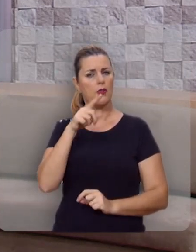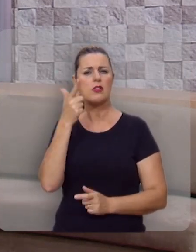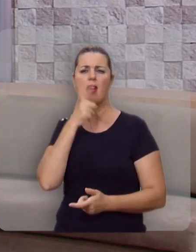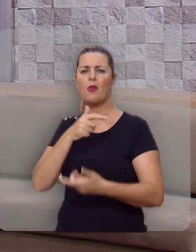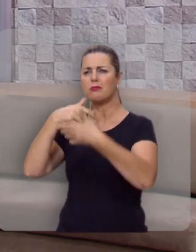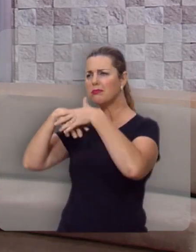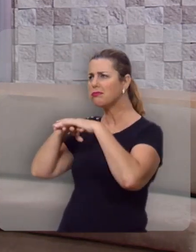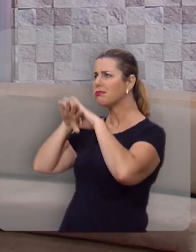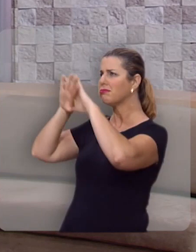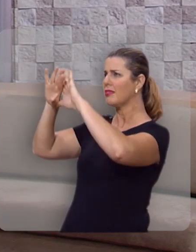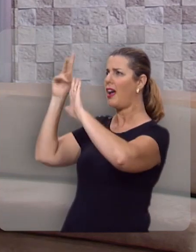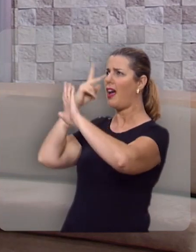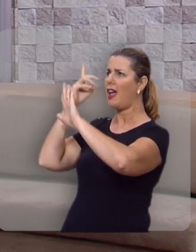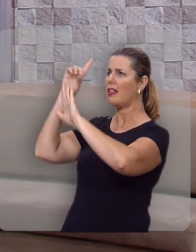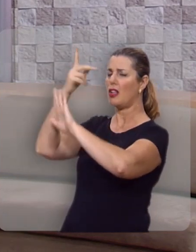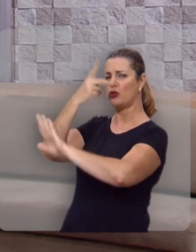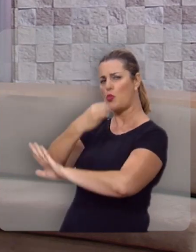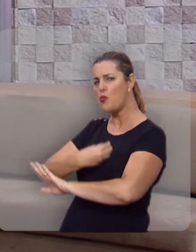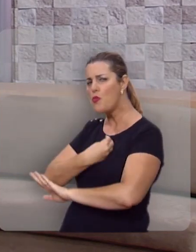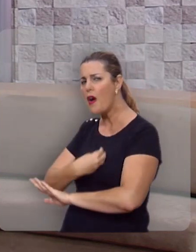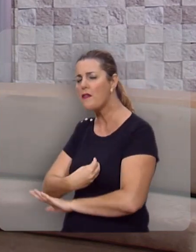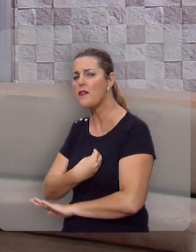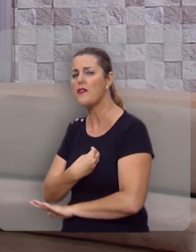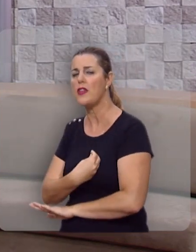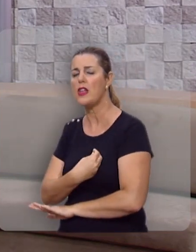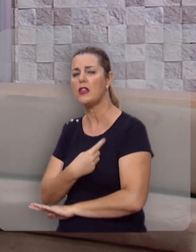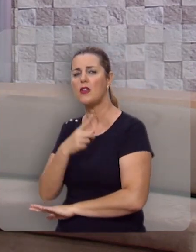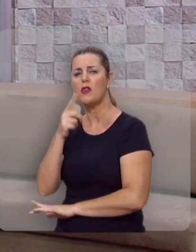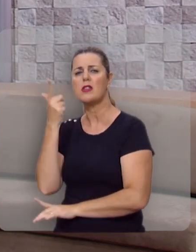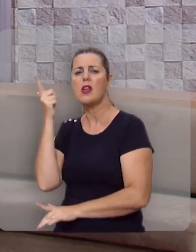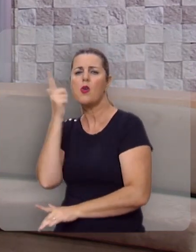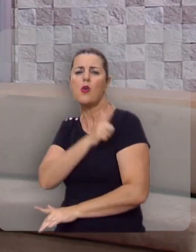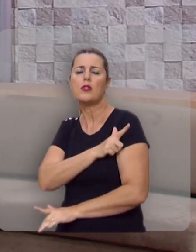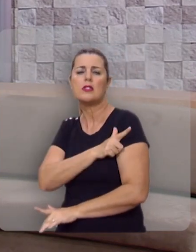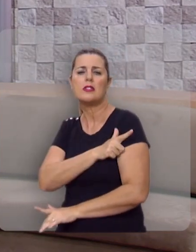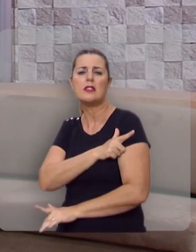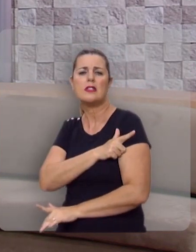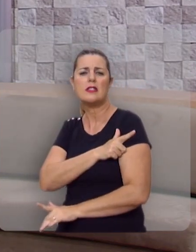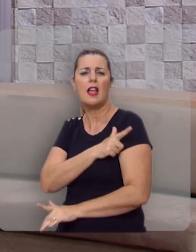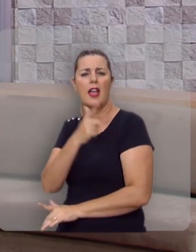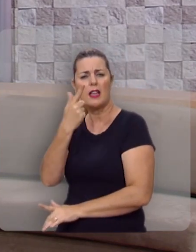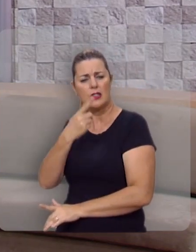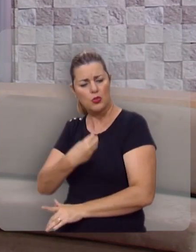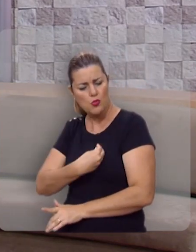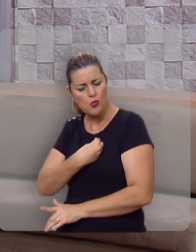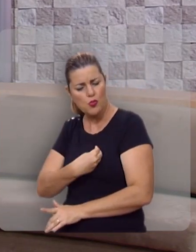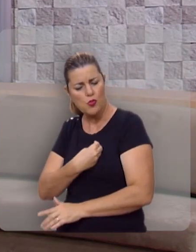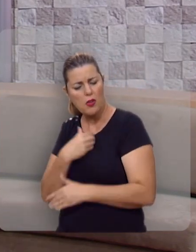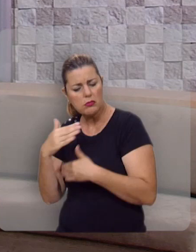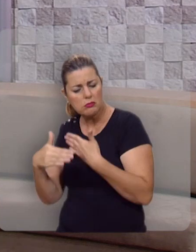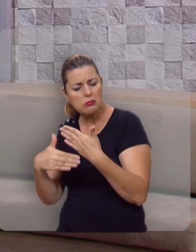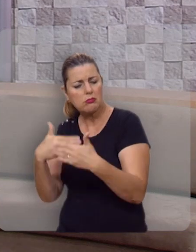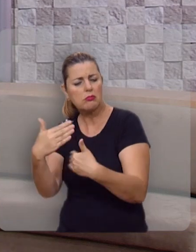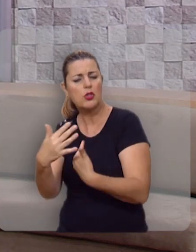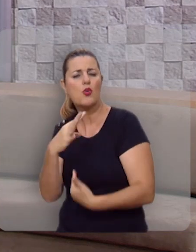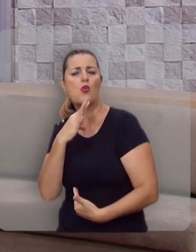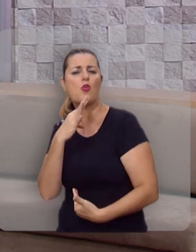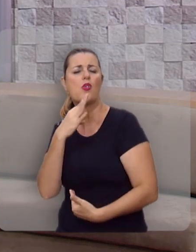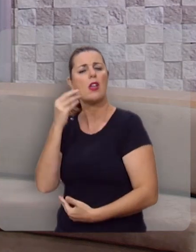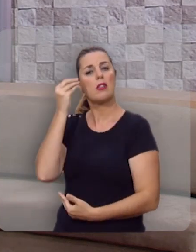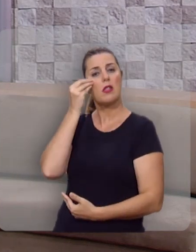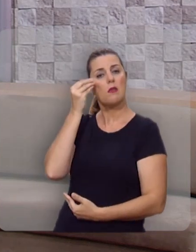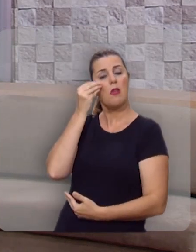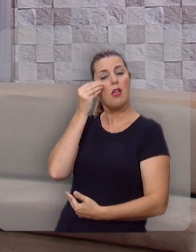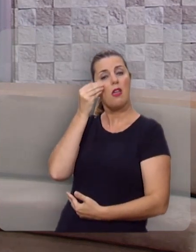você consagra a Deus a sua vida, é que você vai pavimentando o caminho para que você conheça